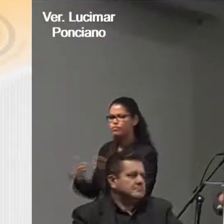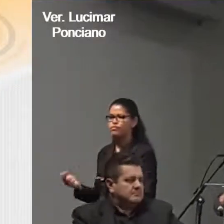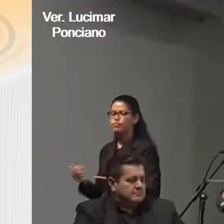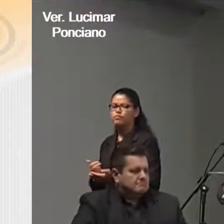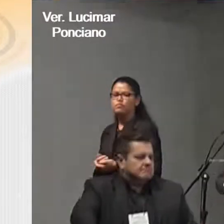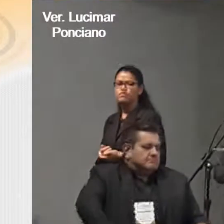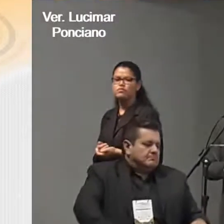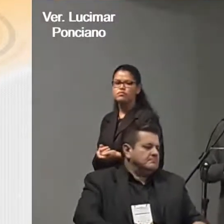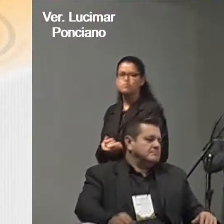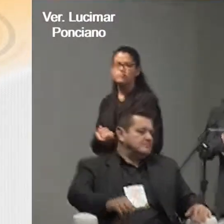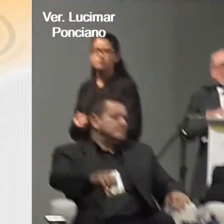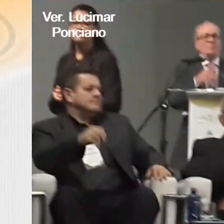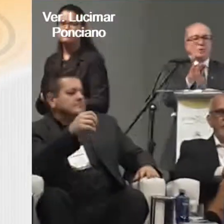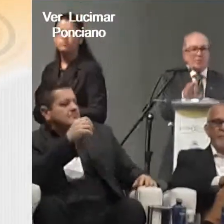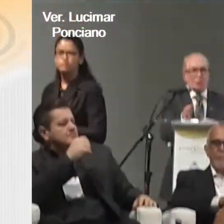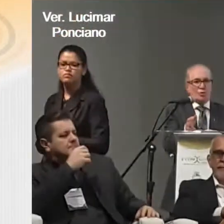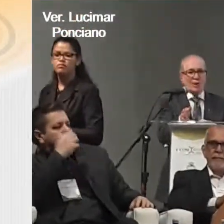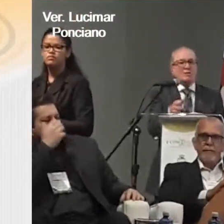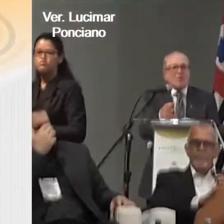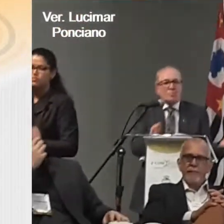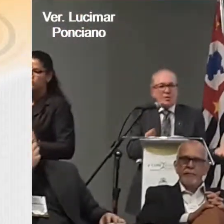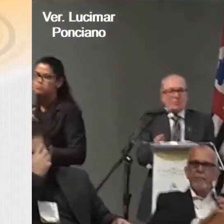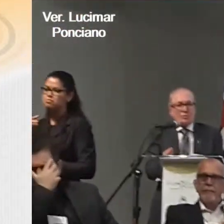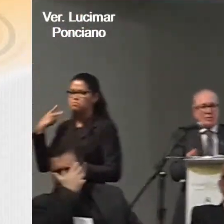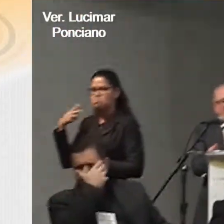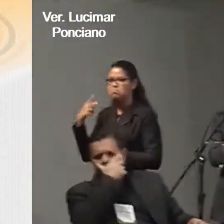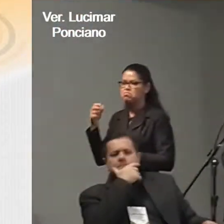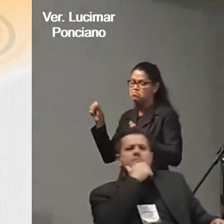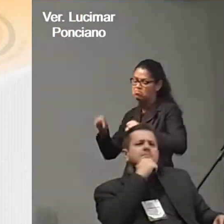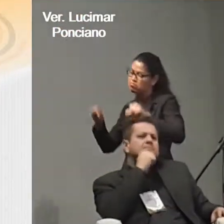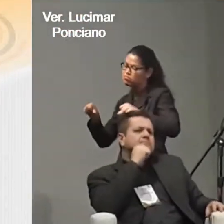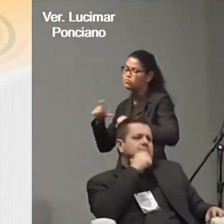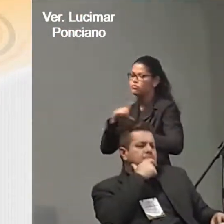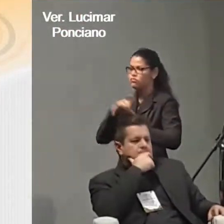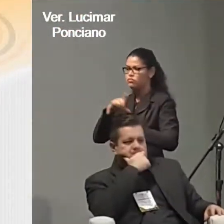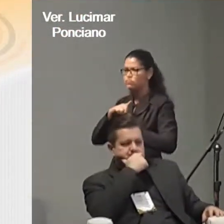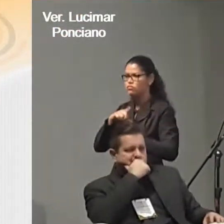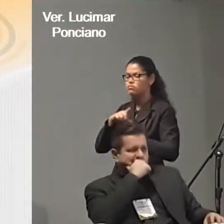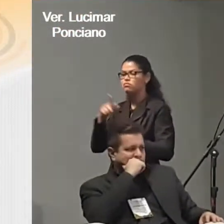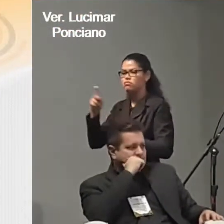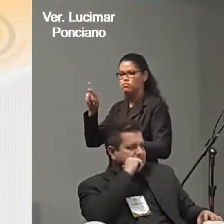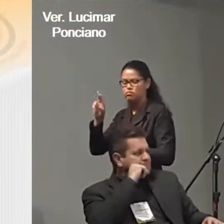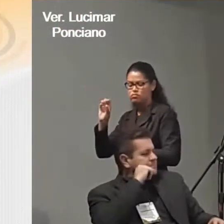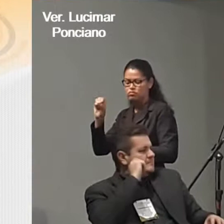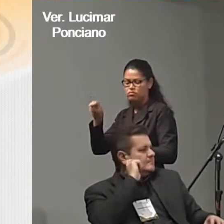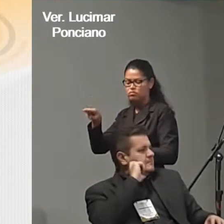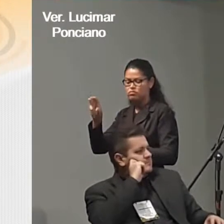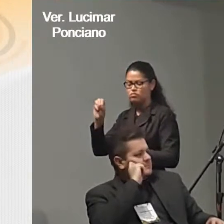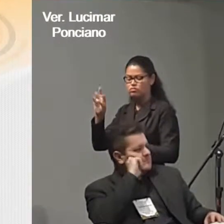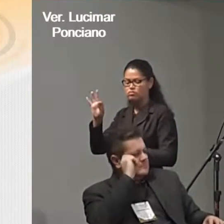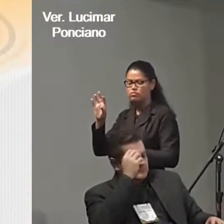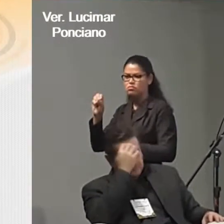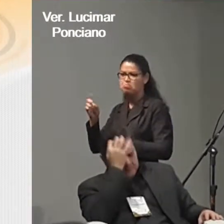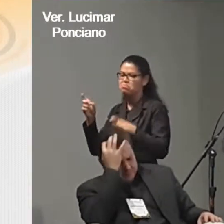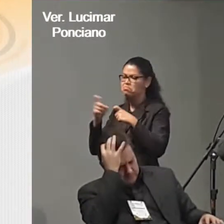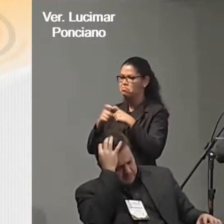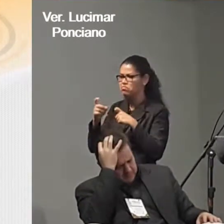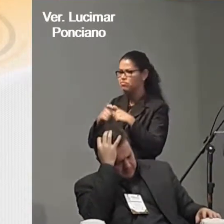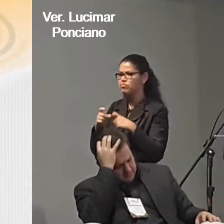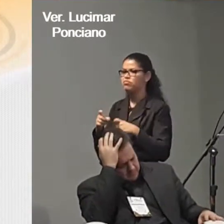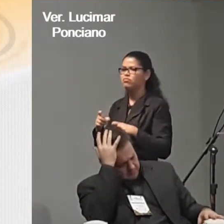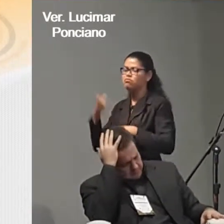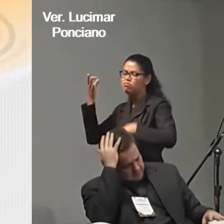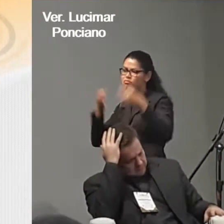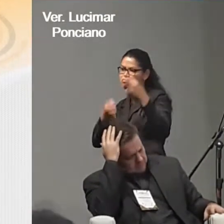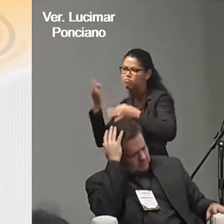os fins sociais. Tem político ruim? Tem político ruim. Tem promotor ruim? Tem promotor ruim. Tem médico?